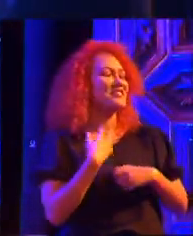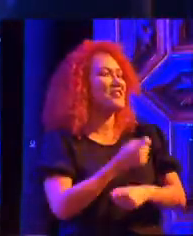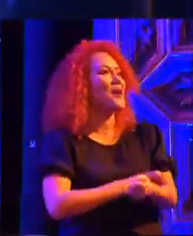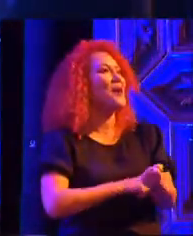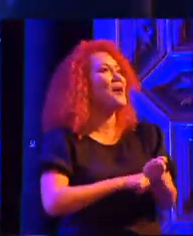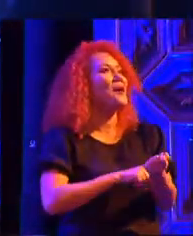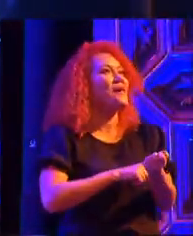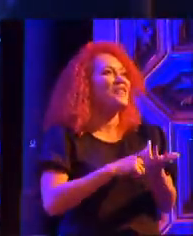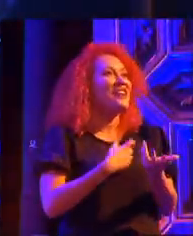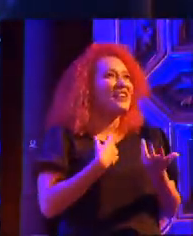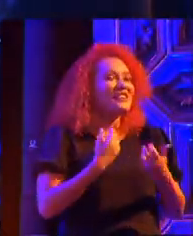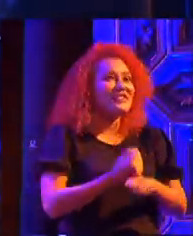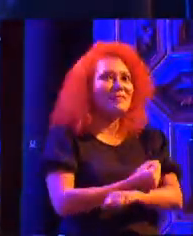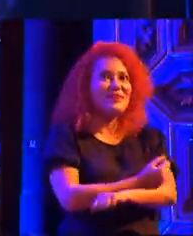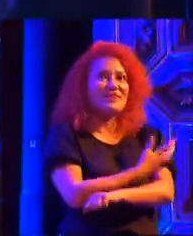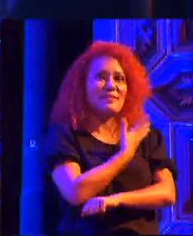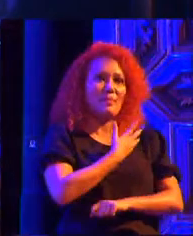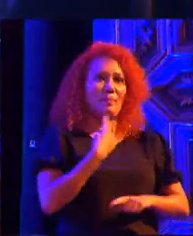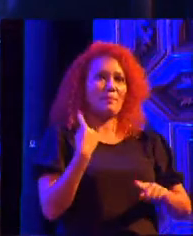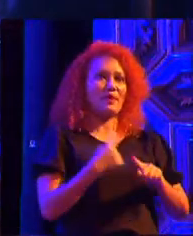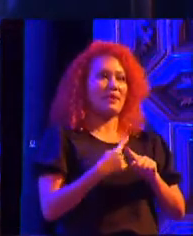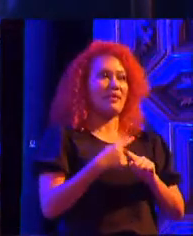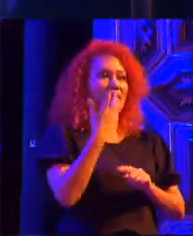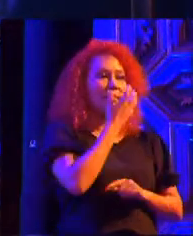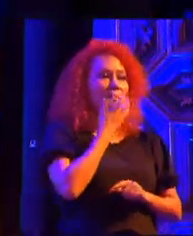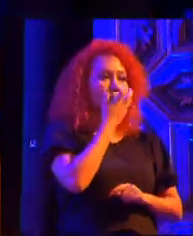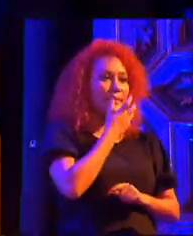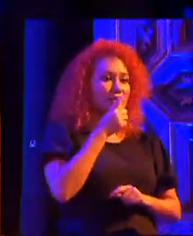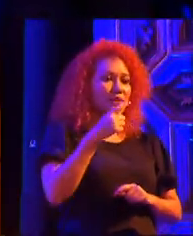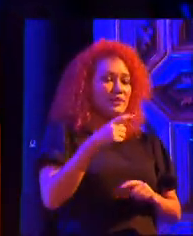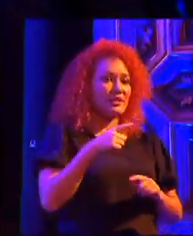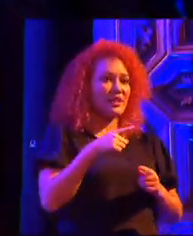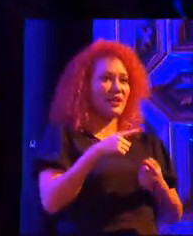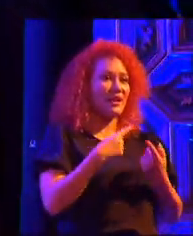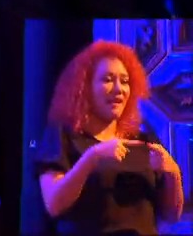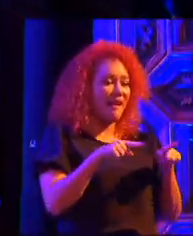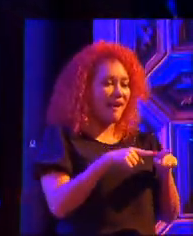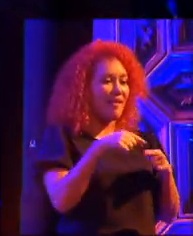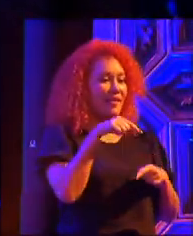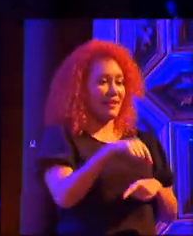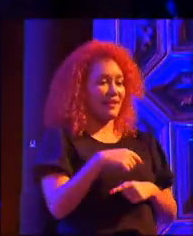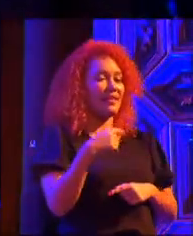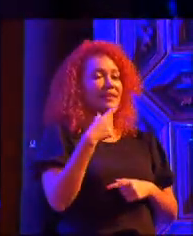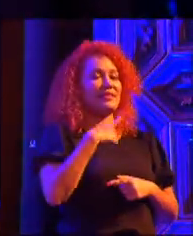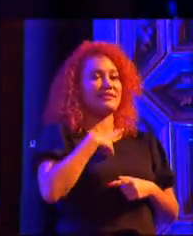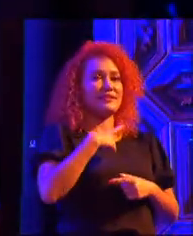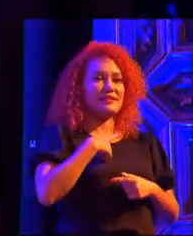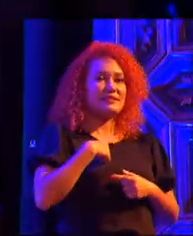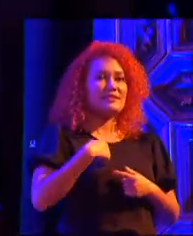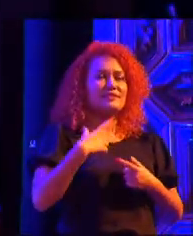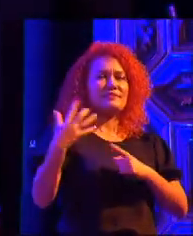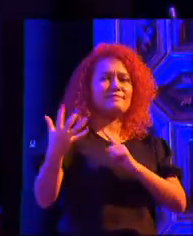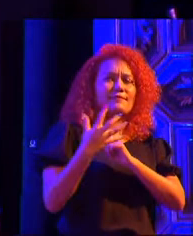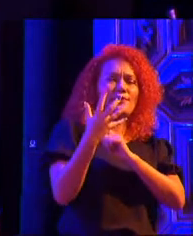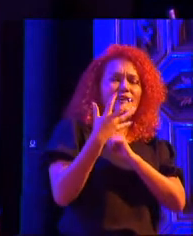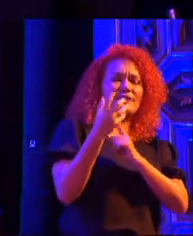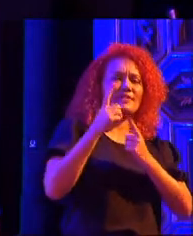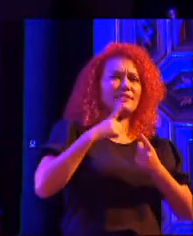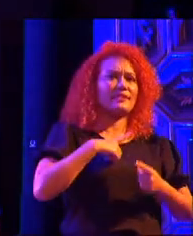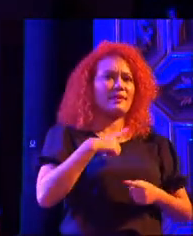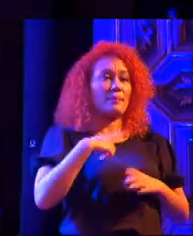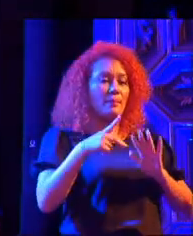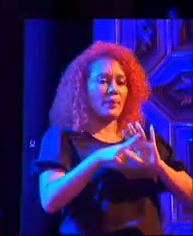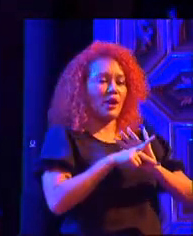E sobre a música instrumental na Amazônia, ela recebe inspiração de lugar, influências, inúmeros instrumentos